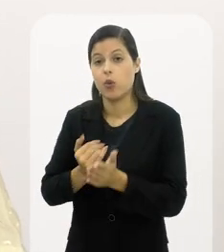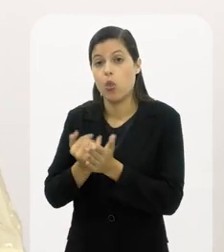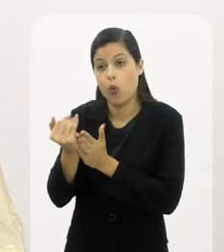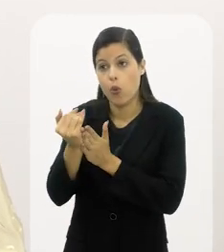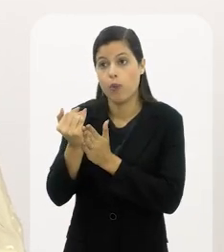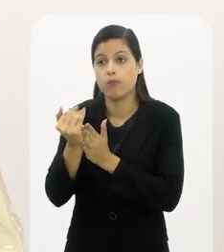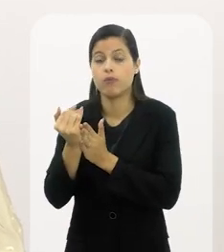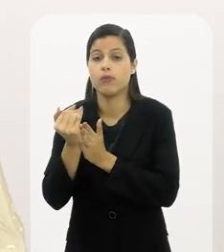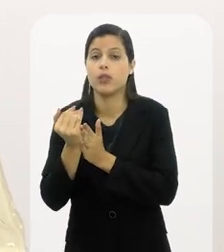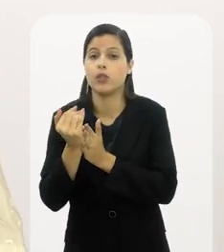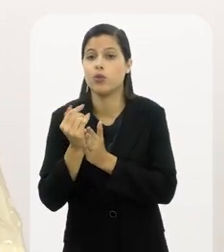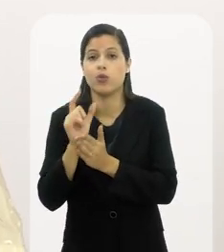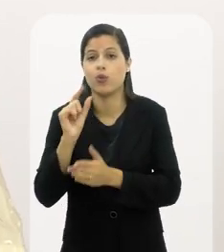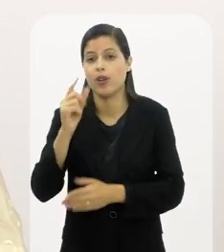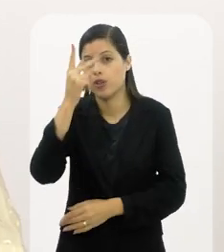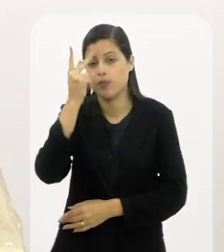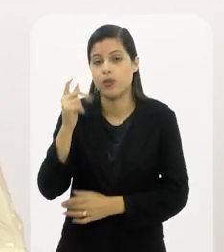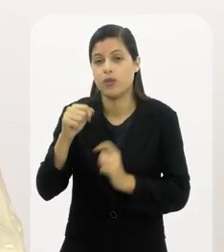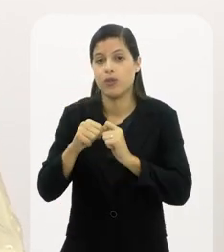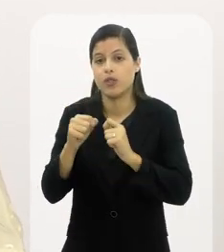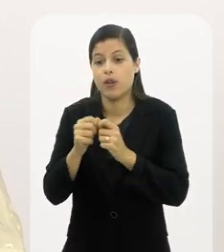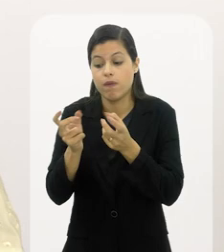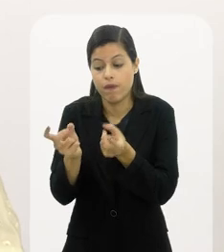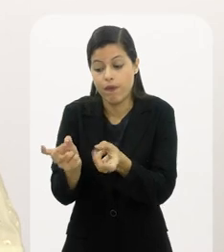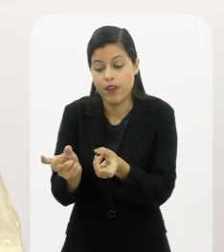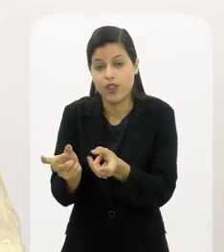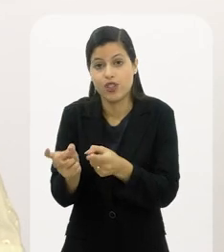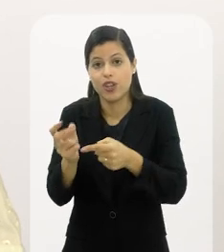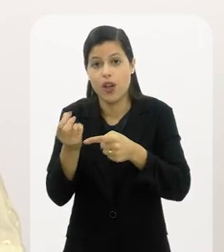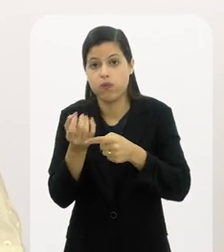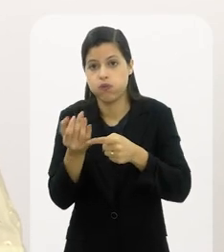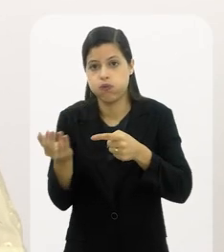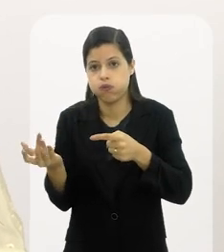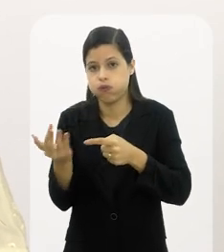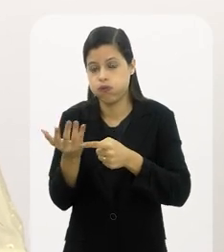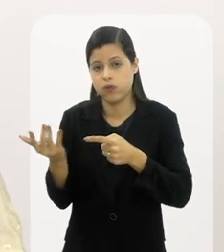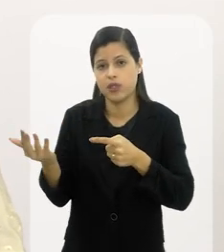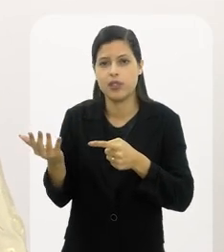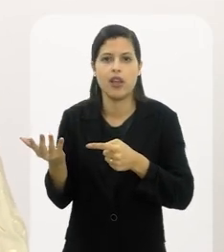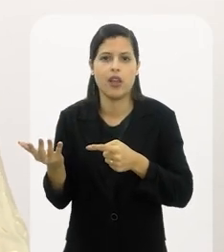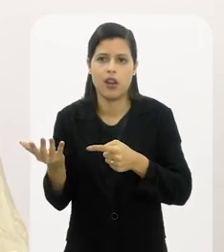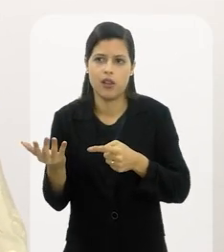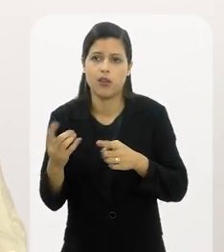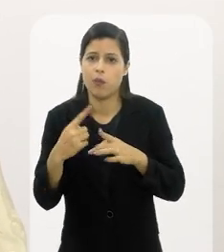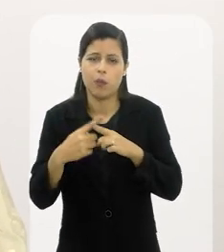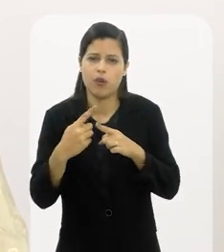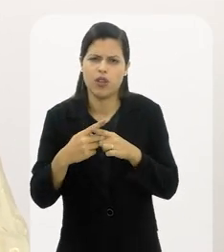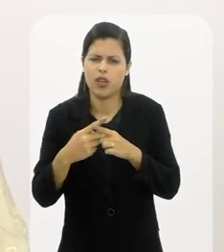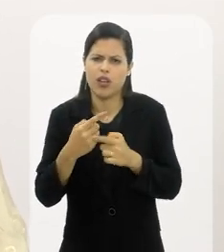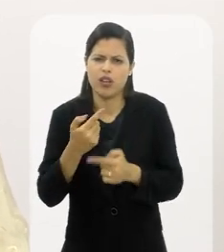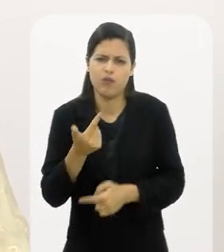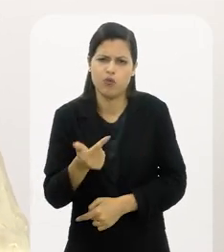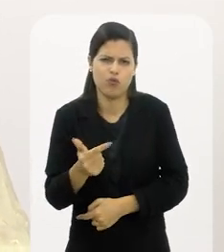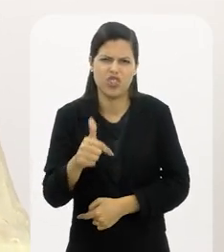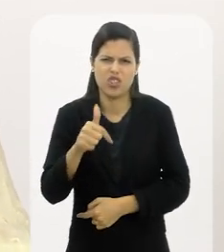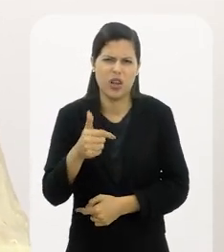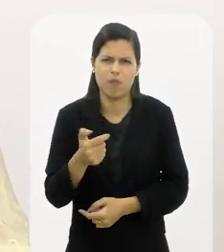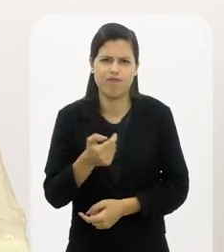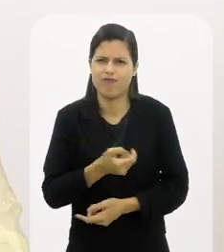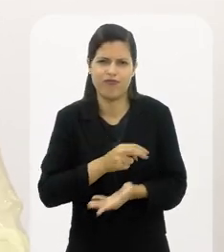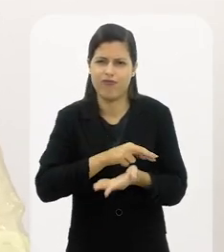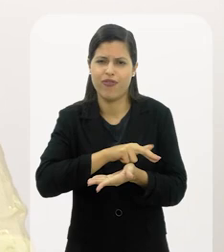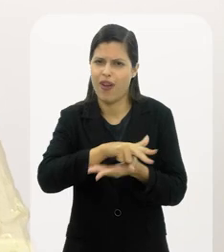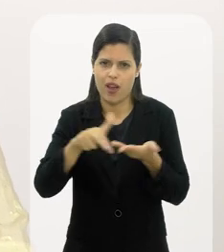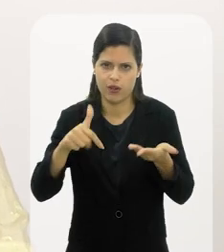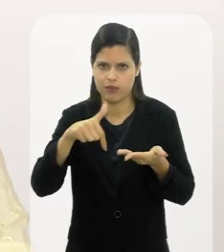para se sustentar, os devotos faziam e vendiam incenso, porque não tinha muito incenso como tem hoje no Brasil. E